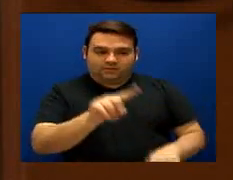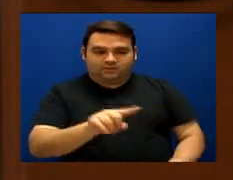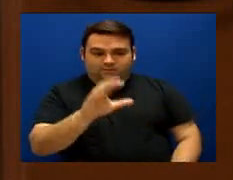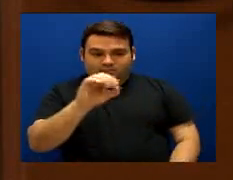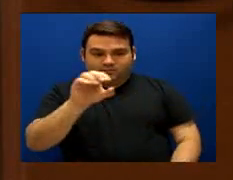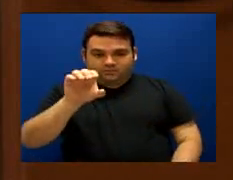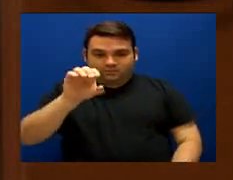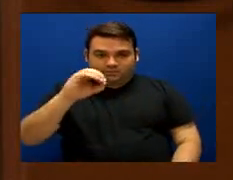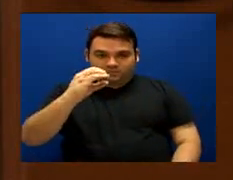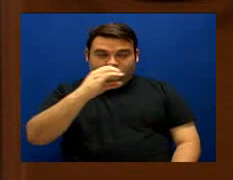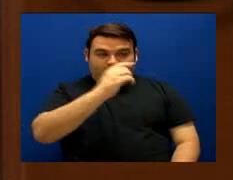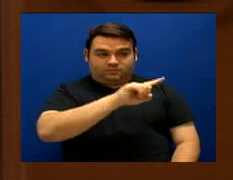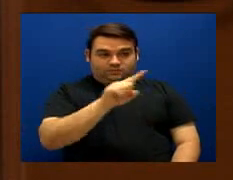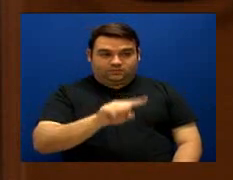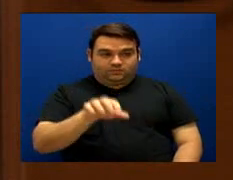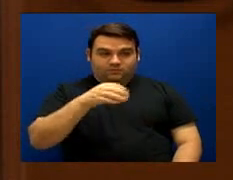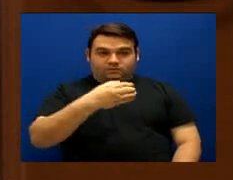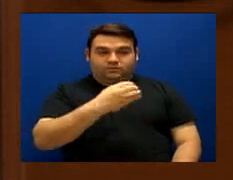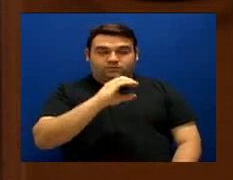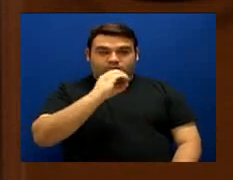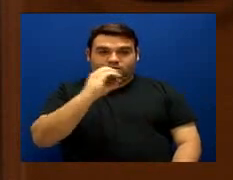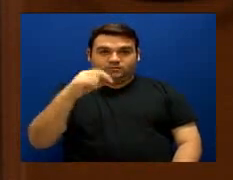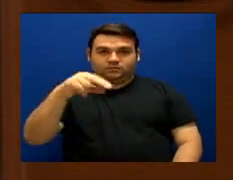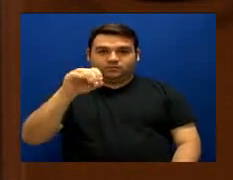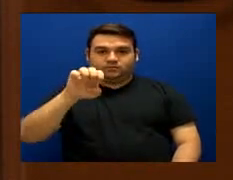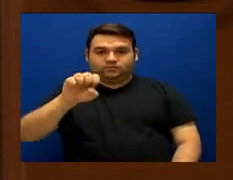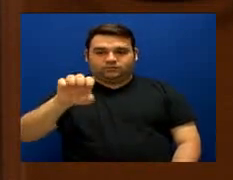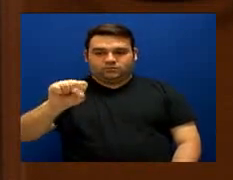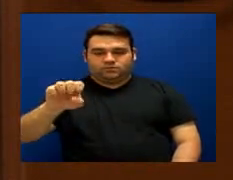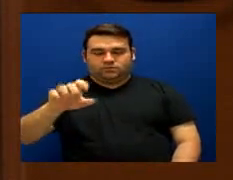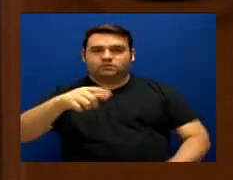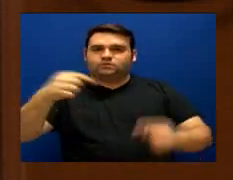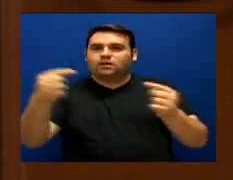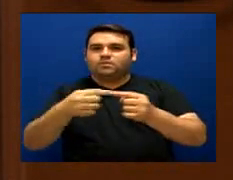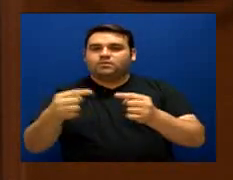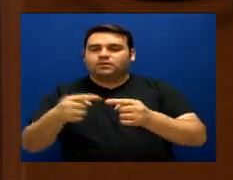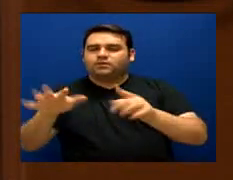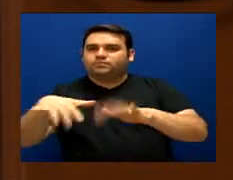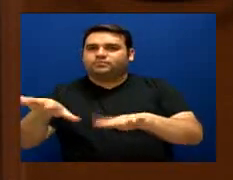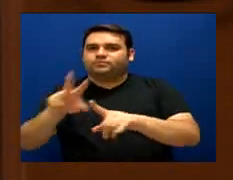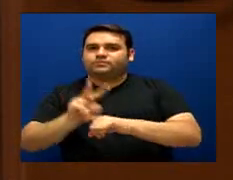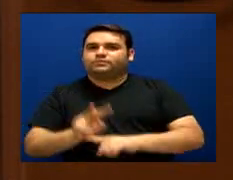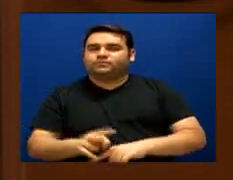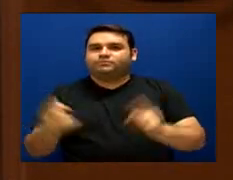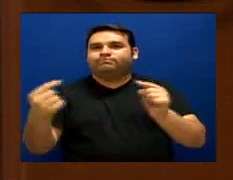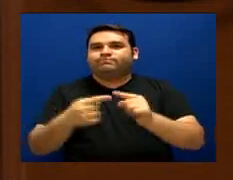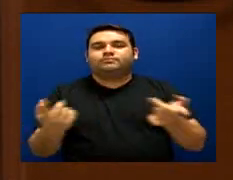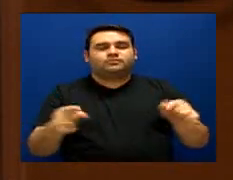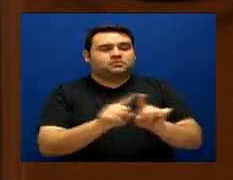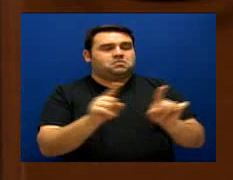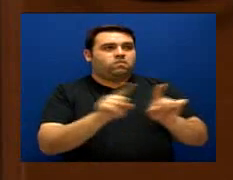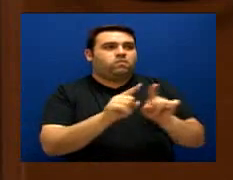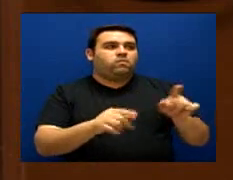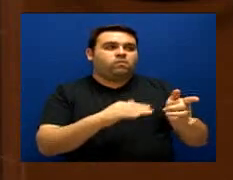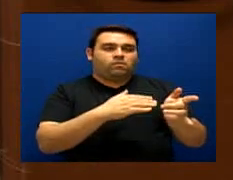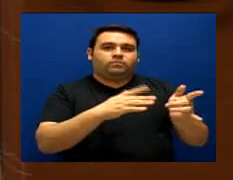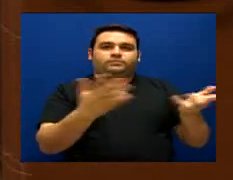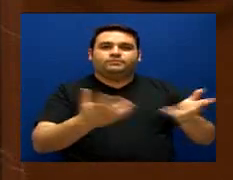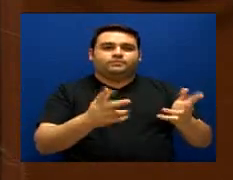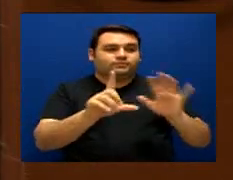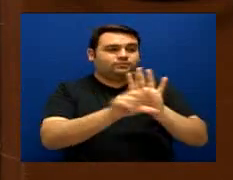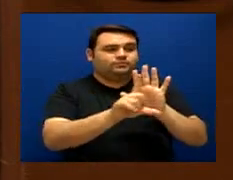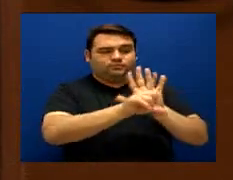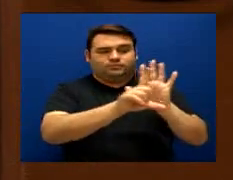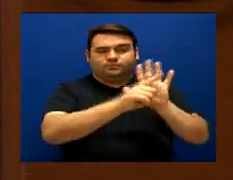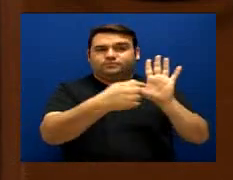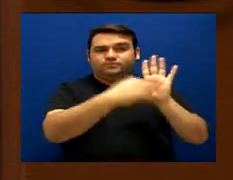zoonoses. Zoonoses vai atender os casos de zoonoses. E sobre é isso que está na lei,